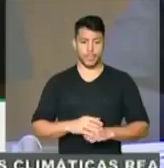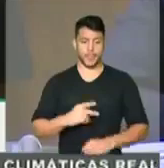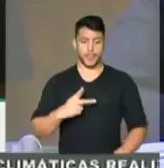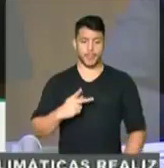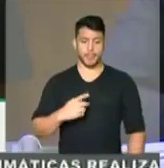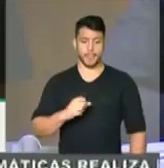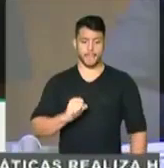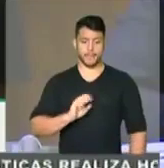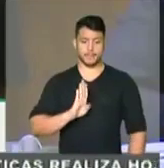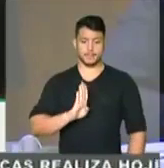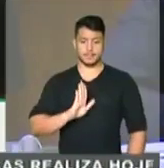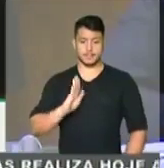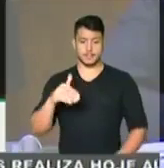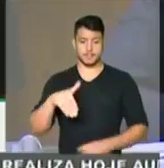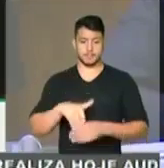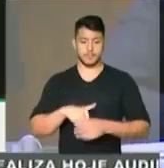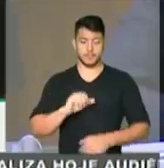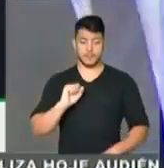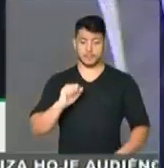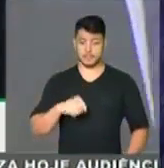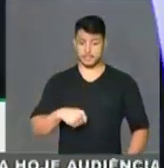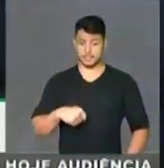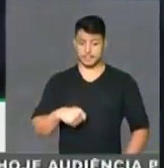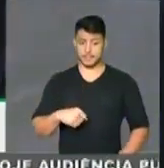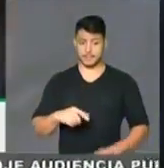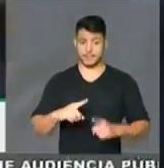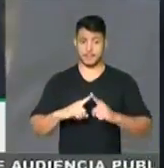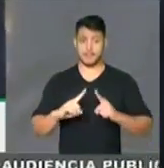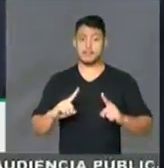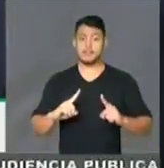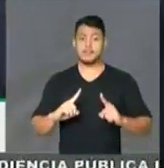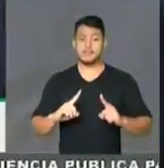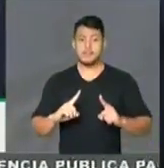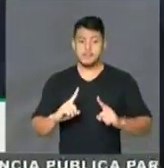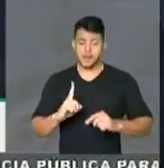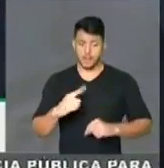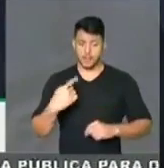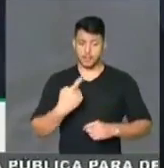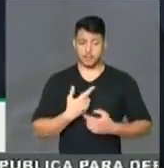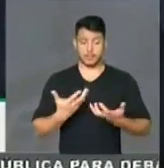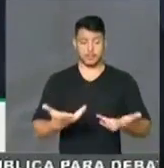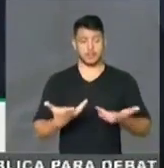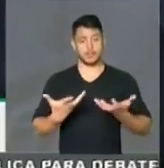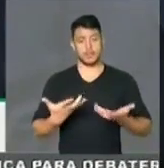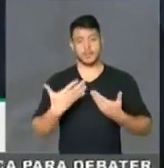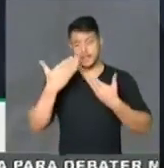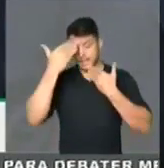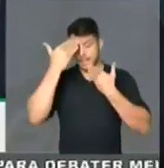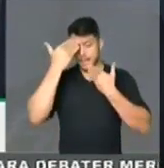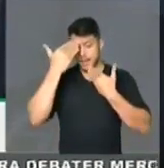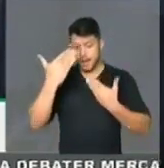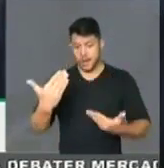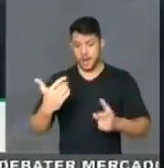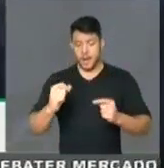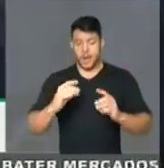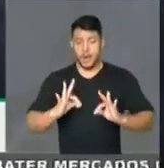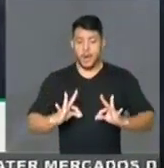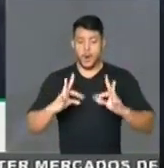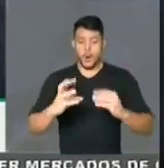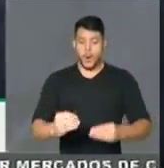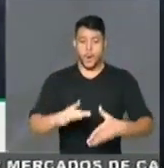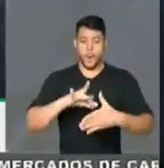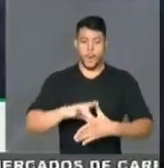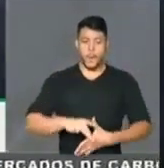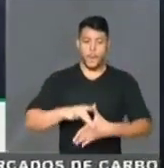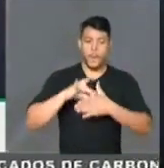PSB orienta sim nessa matéria, mas aqui nós queremos fazer a referência e agradecer a todos os líderes